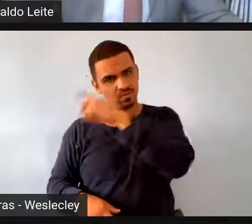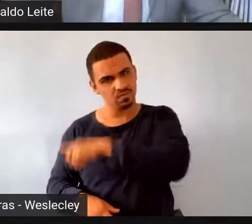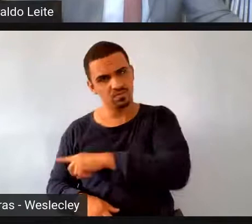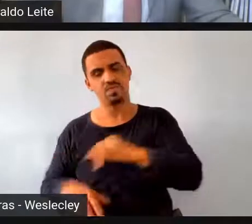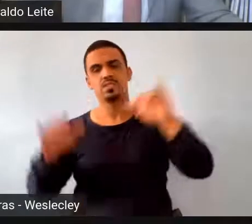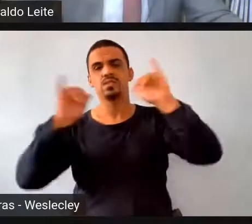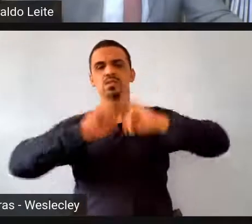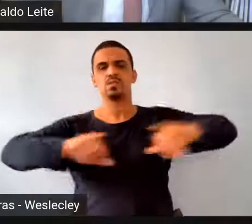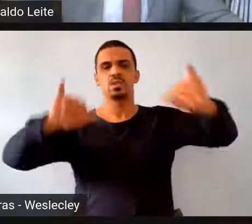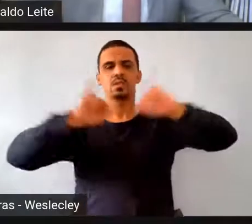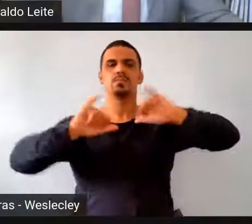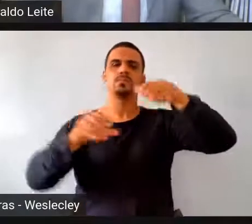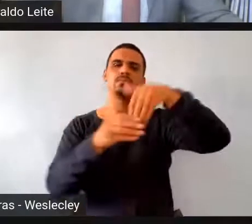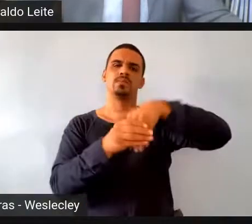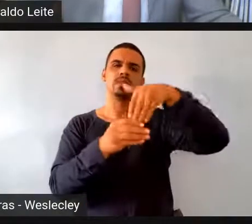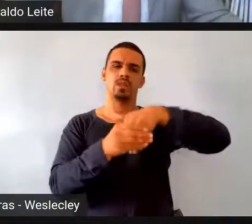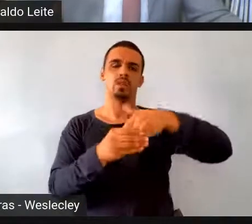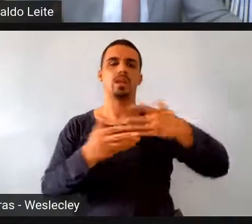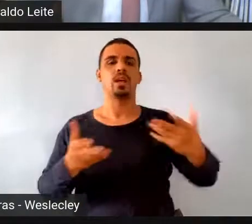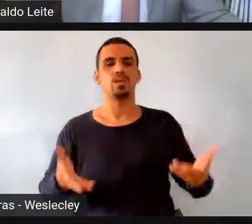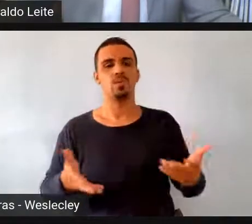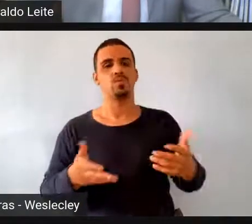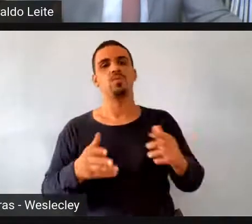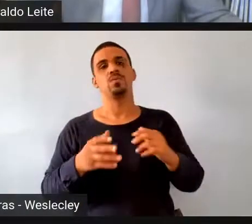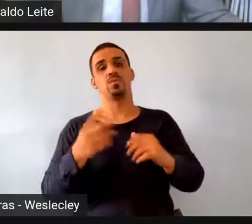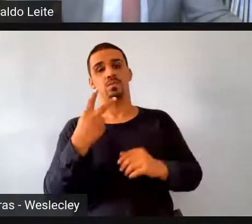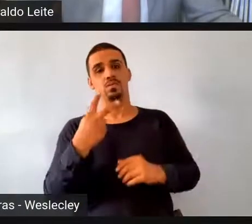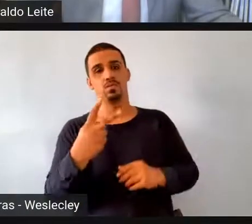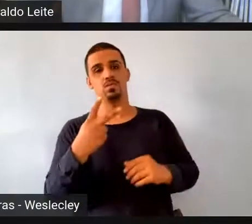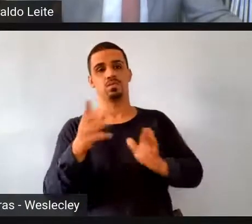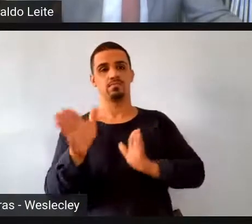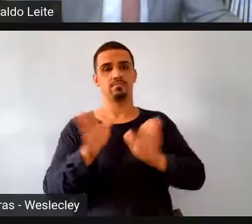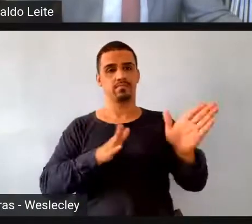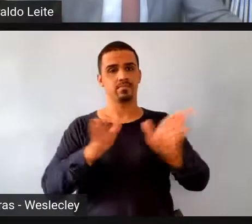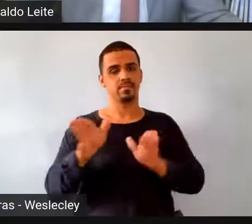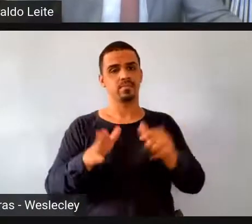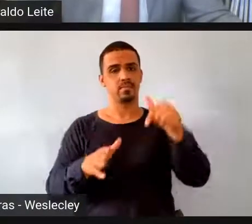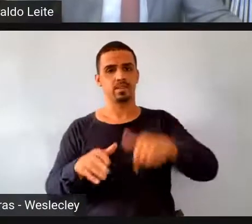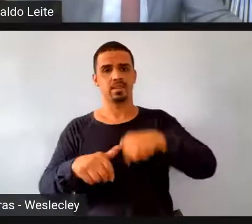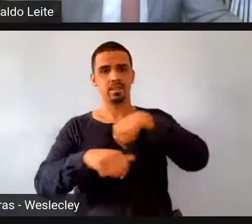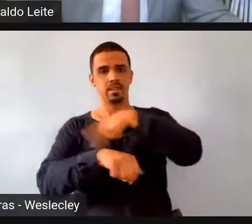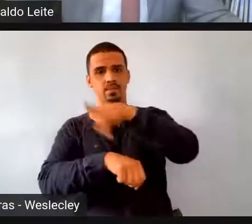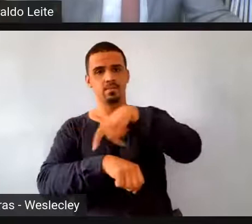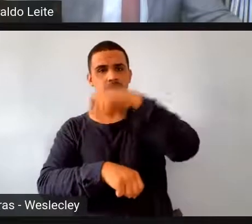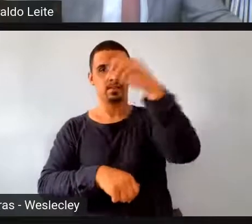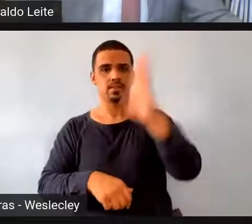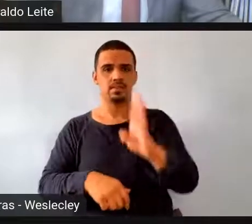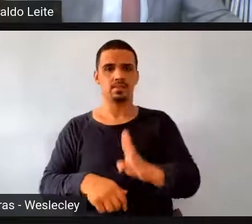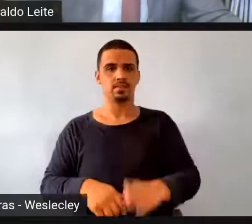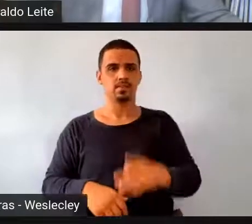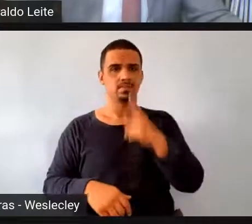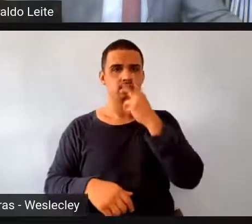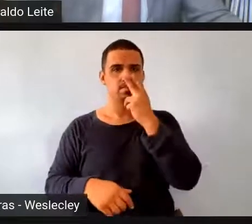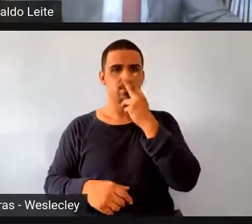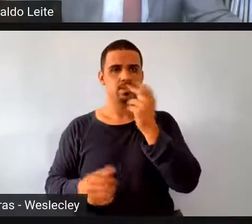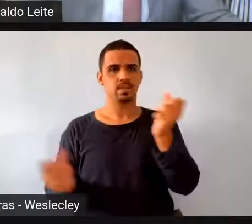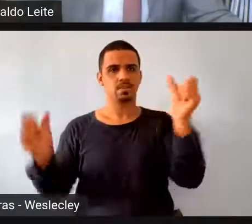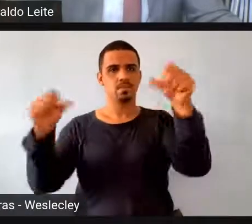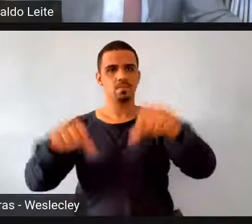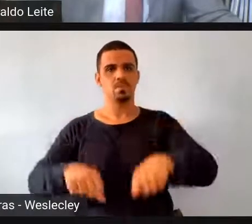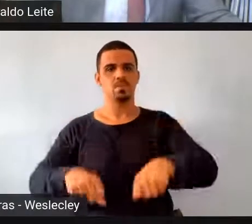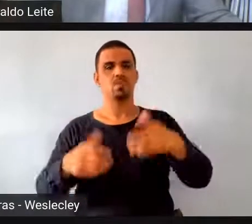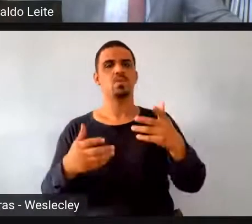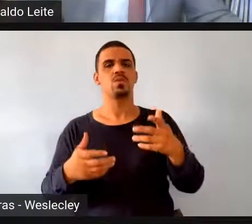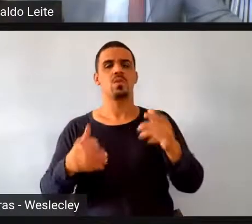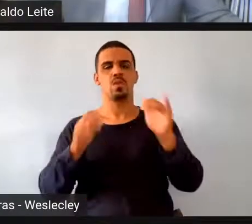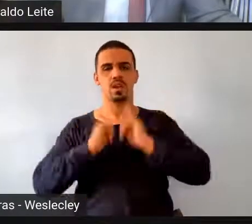essas duas linhas, acho que o que a gente tem no Brasil acaba sendo o pior dos mundos em termos de campanha